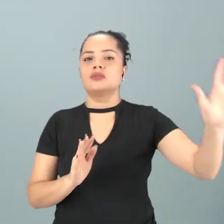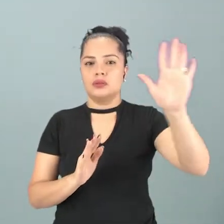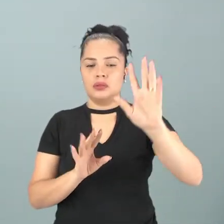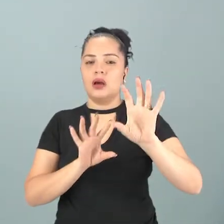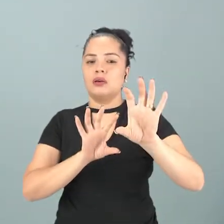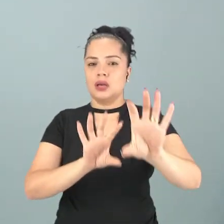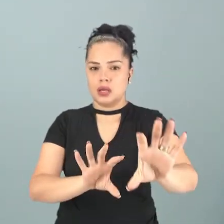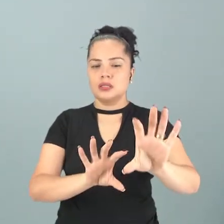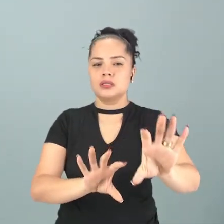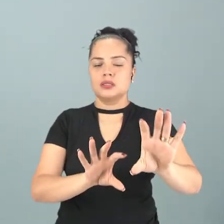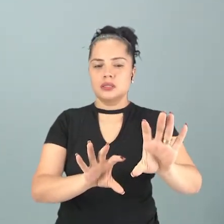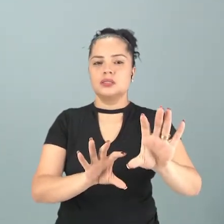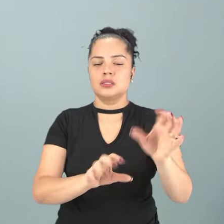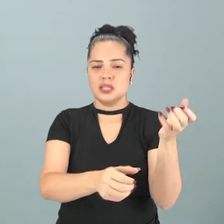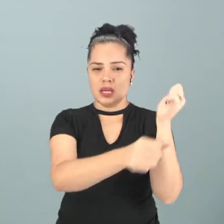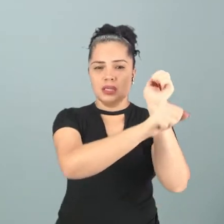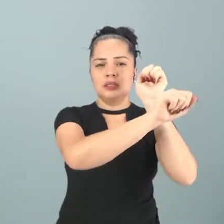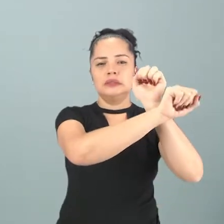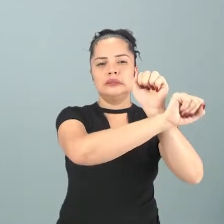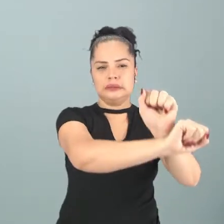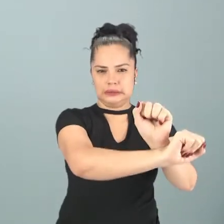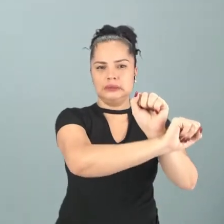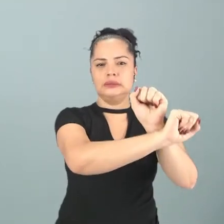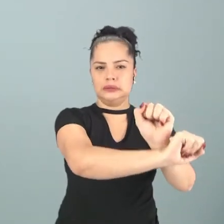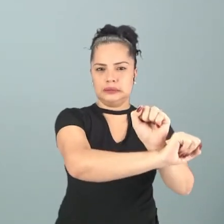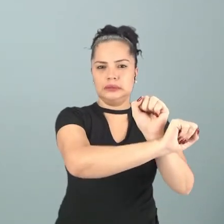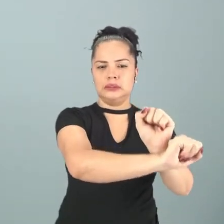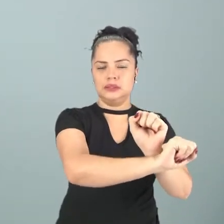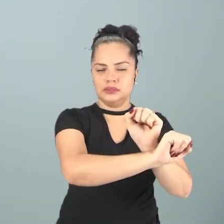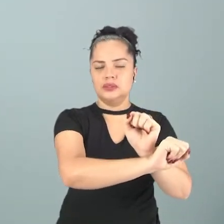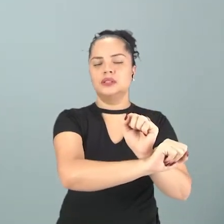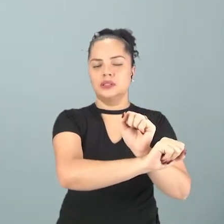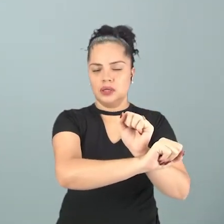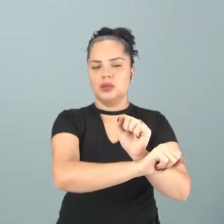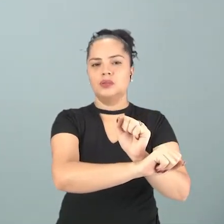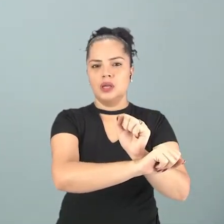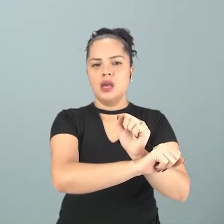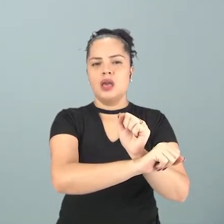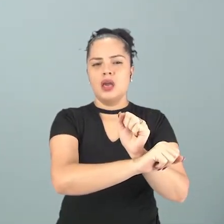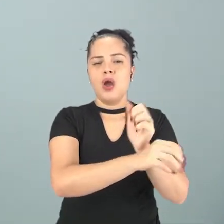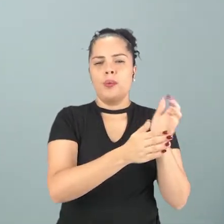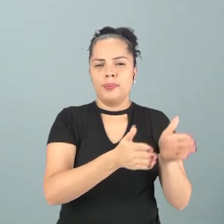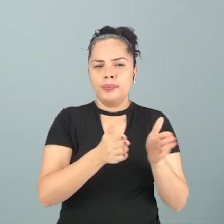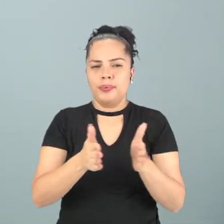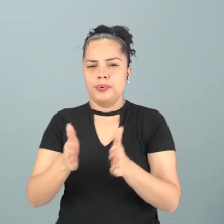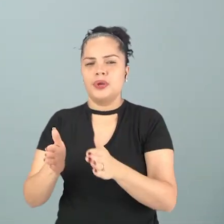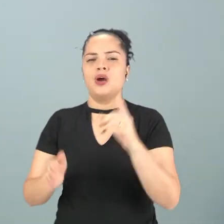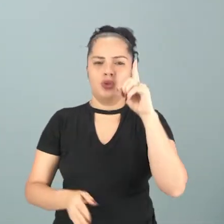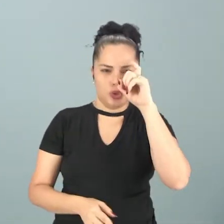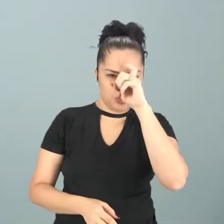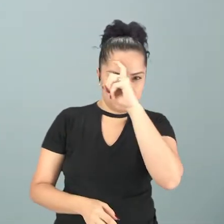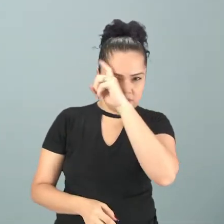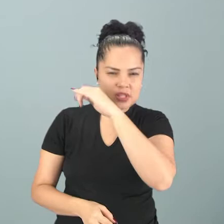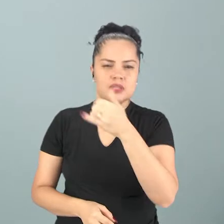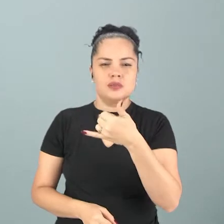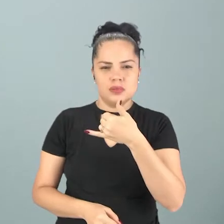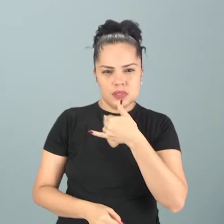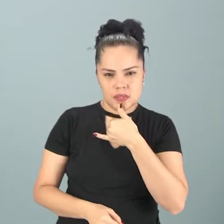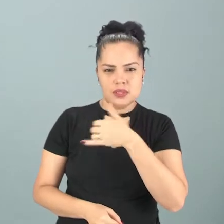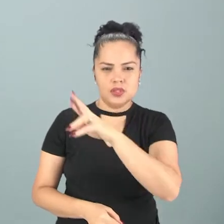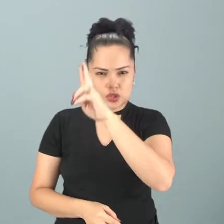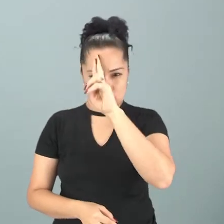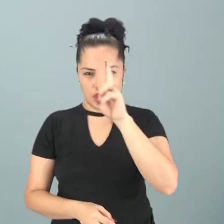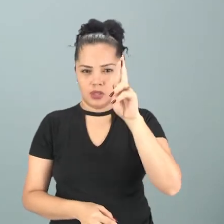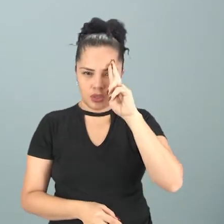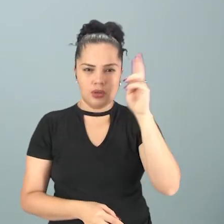a essa escravidão, certo? Que não foi um dos períodos mais tristes da nossa história e não foi, de forma